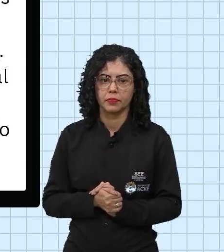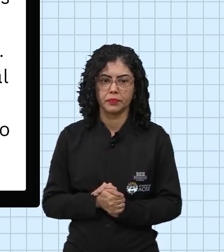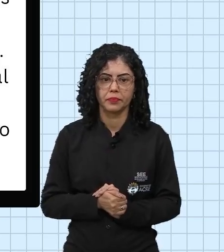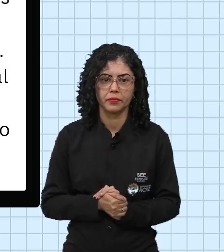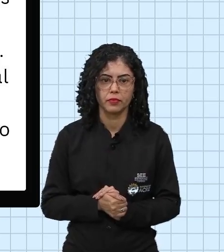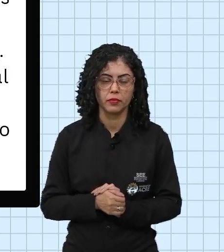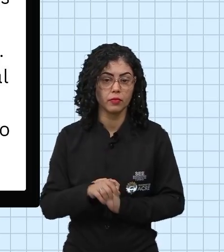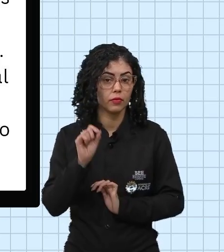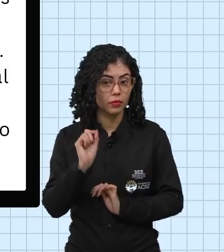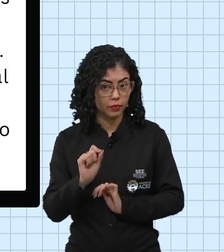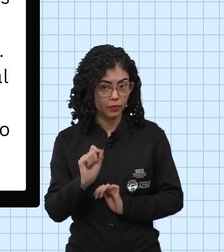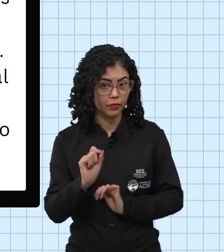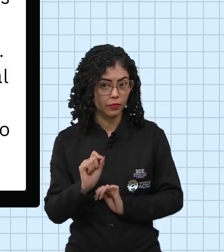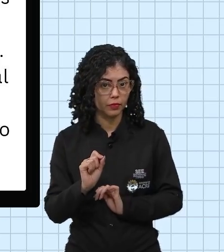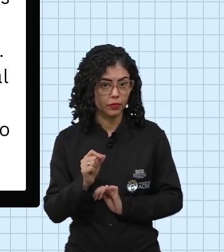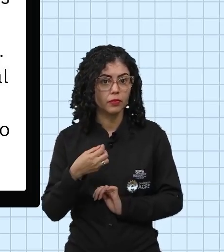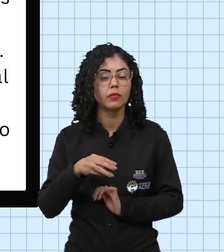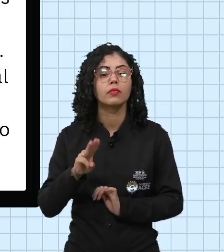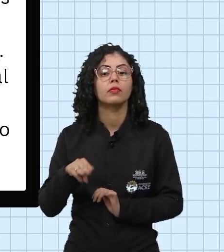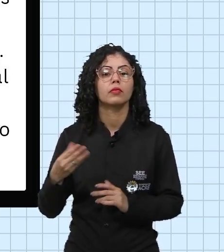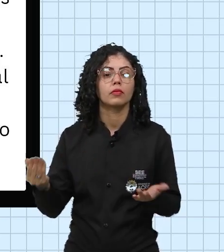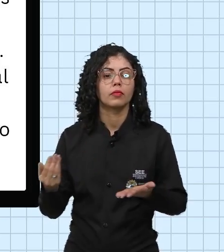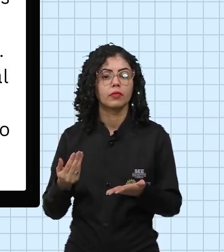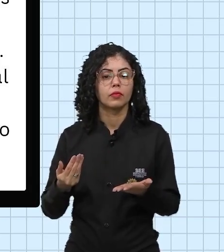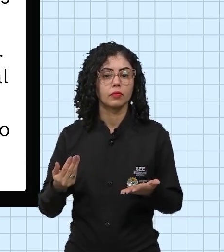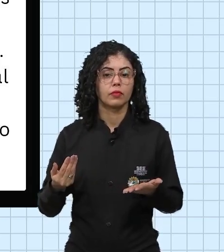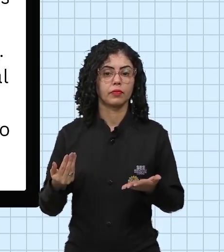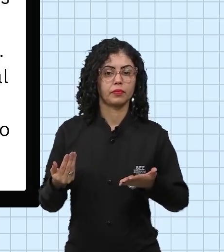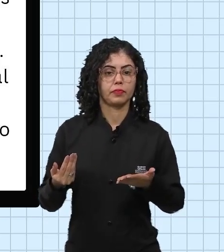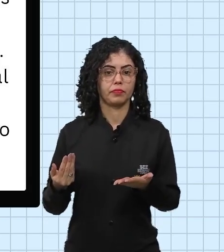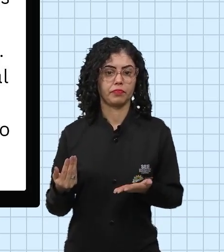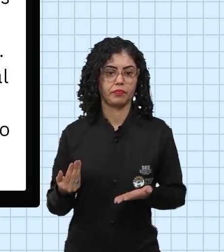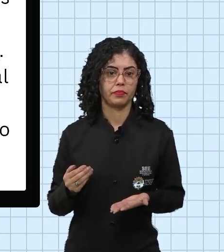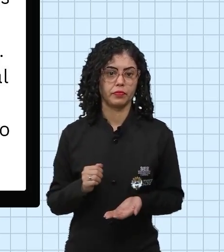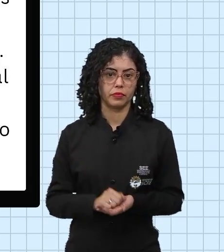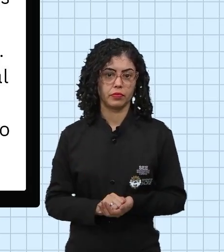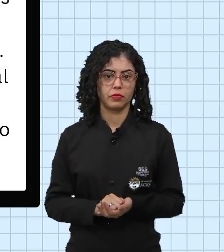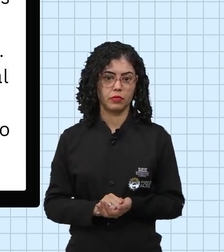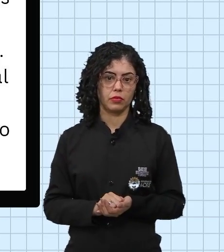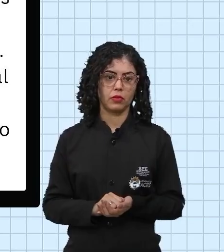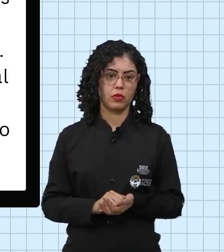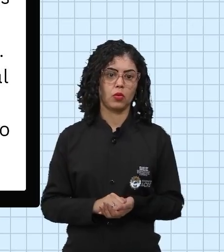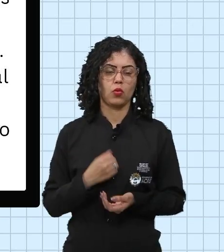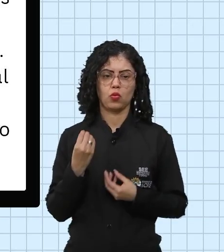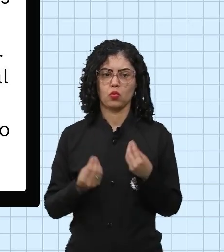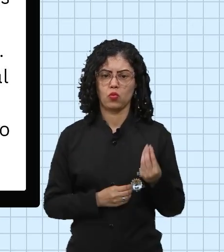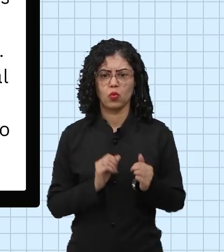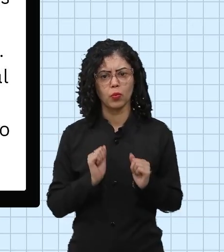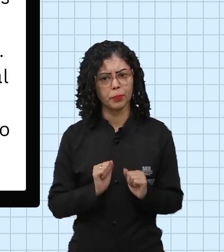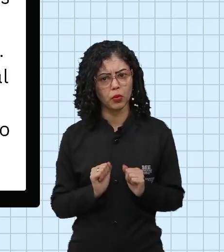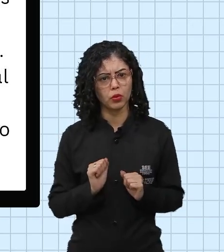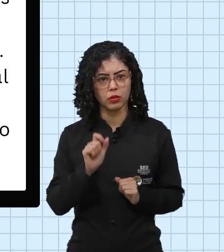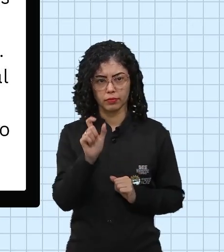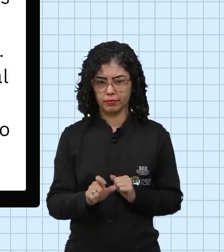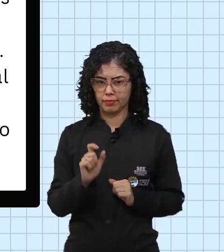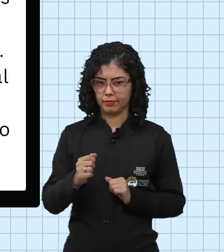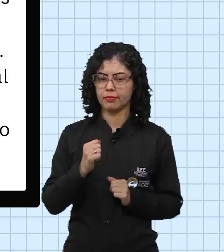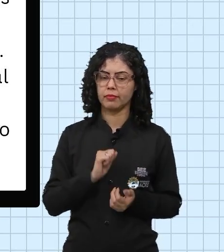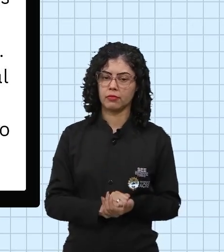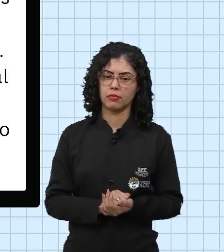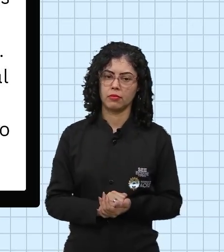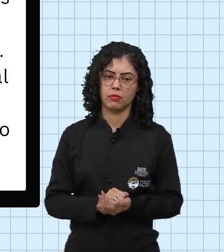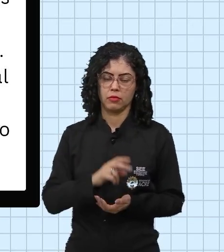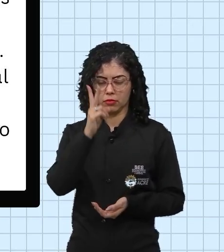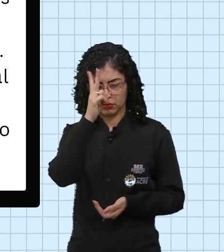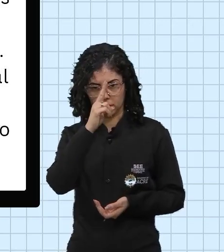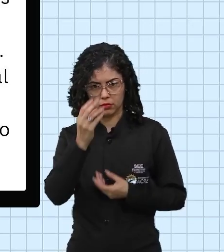desse poema, quem é que está enunciando? Casimiro de Abreu, ou como a gente pode chamar o autor. Lembra que eu falei para